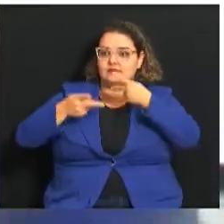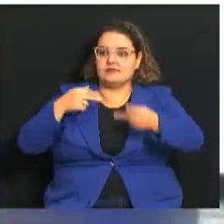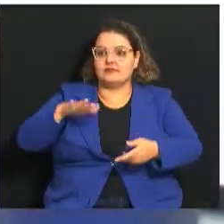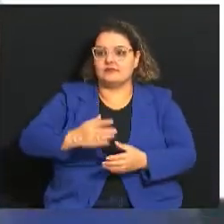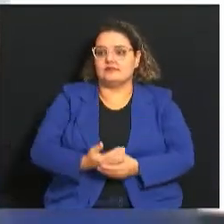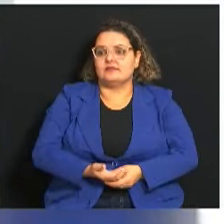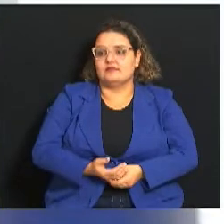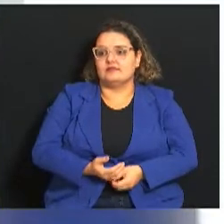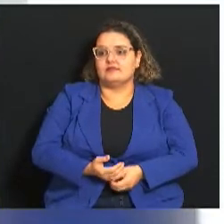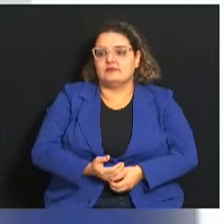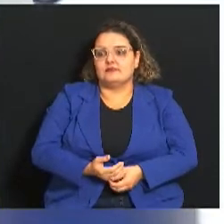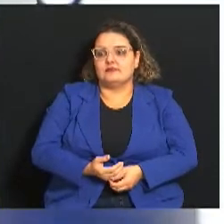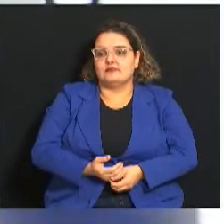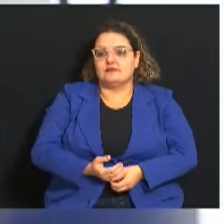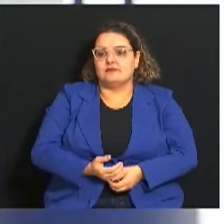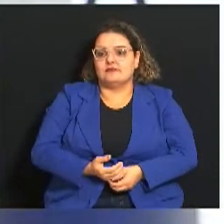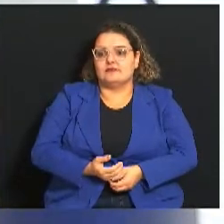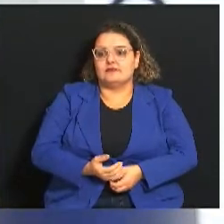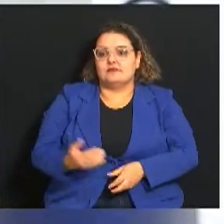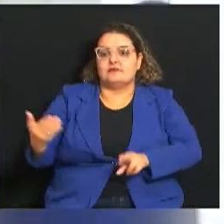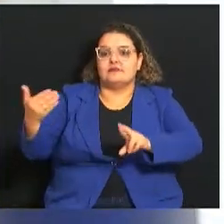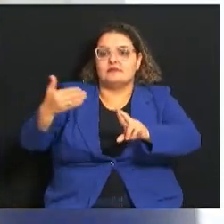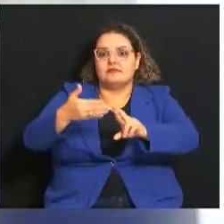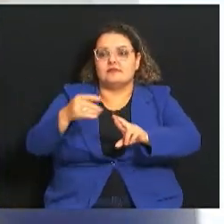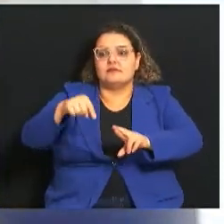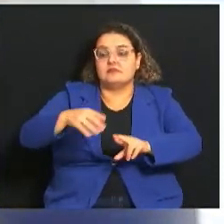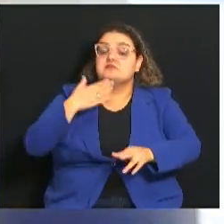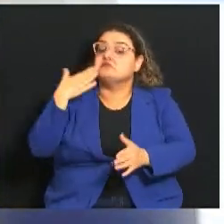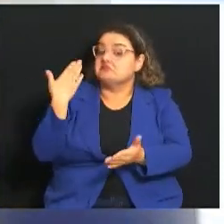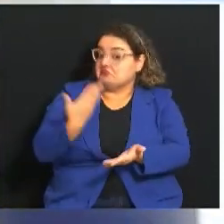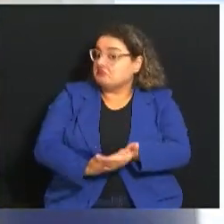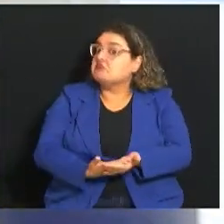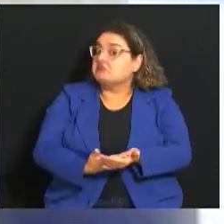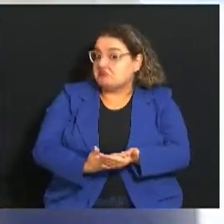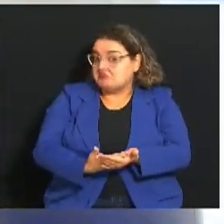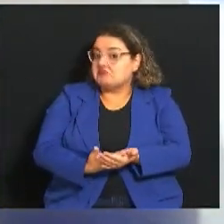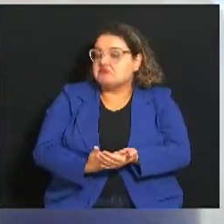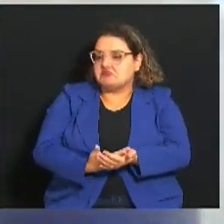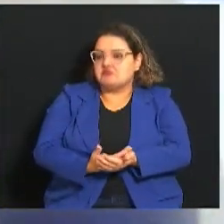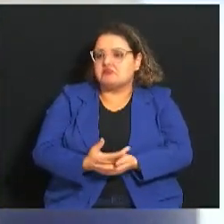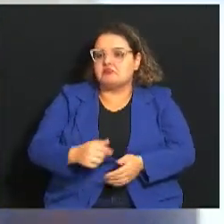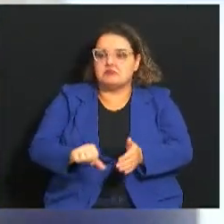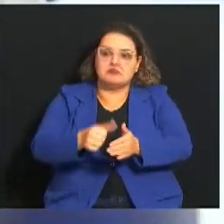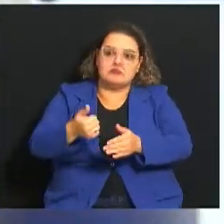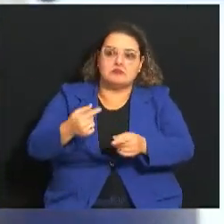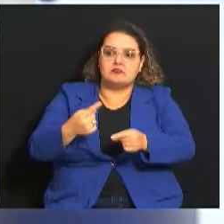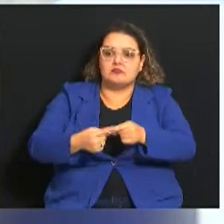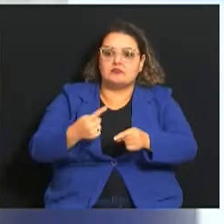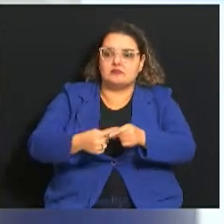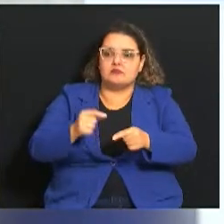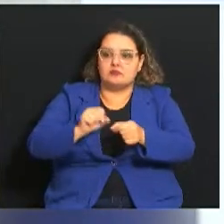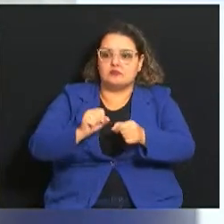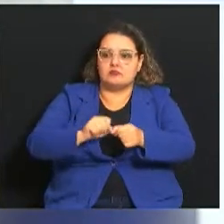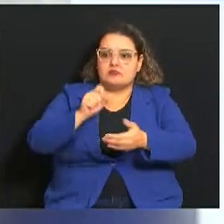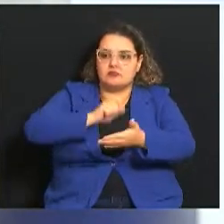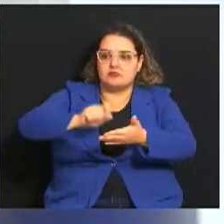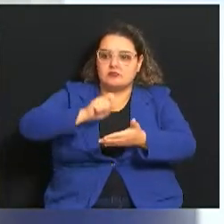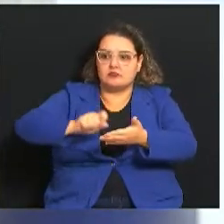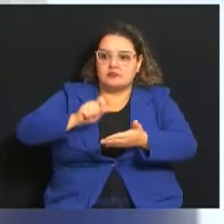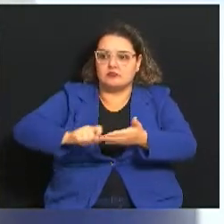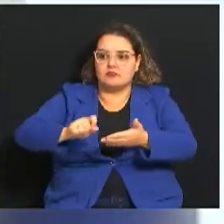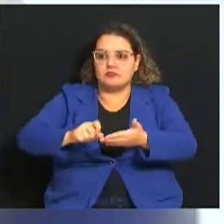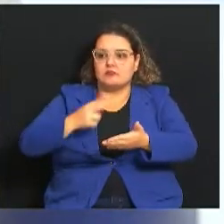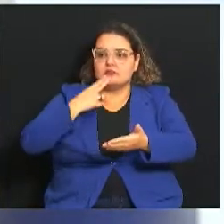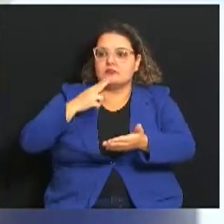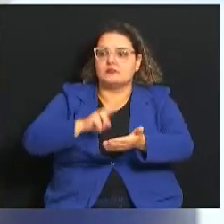A representatividade nesse evento nos surpreendeu. Primeiro, porque a gente fez a assinatura de uma carta